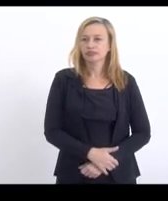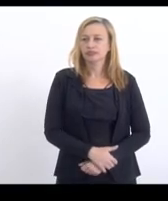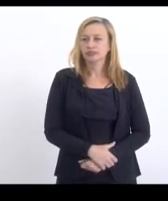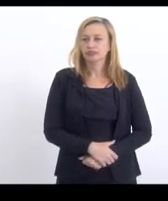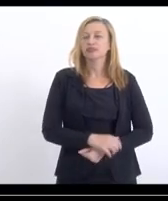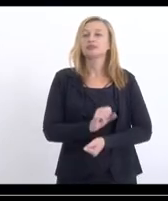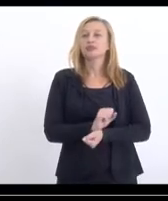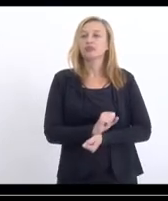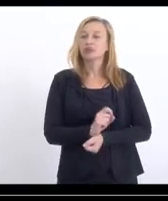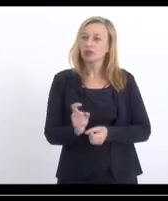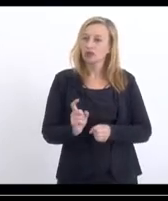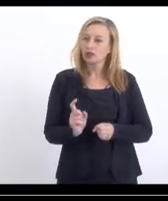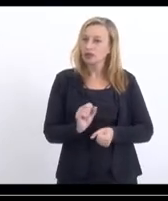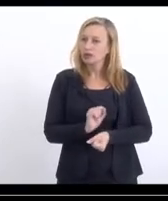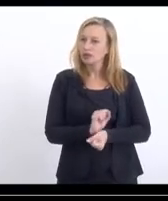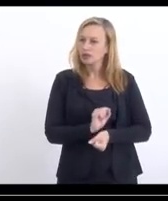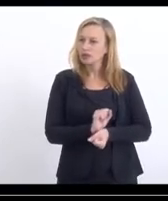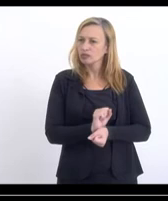para fazer.